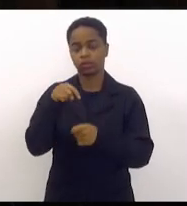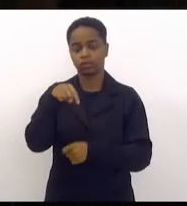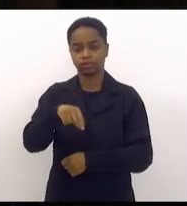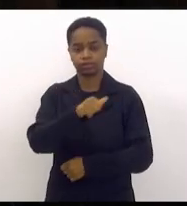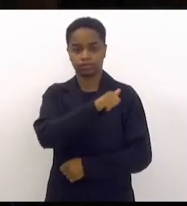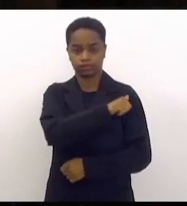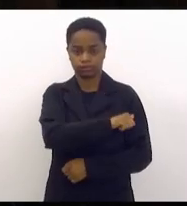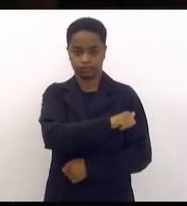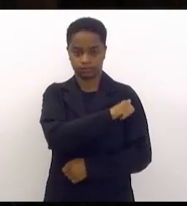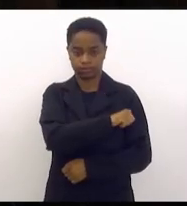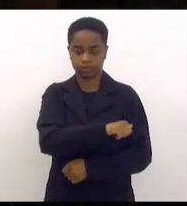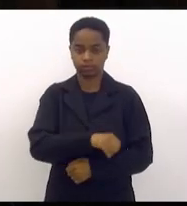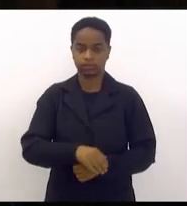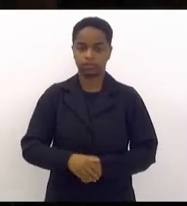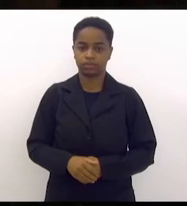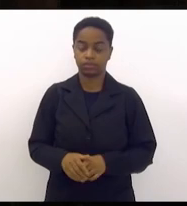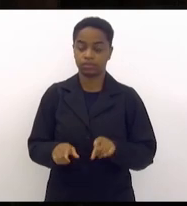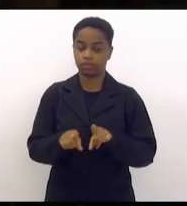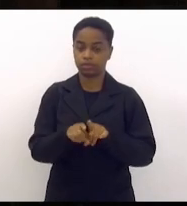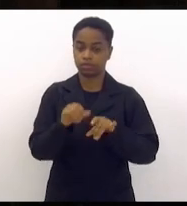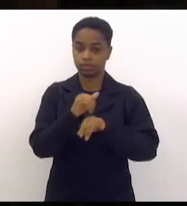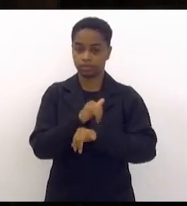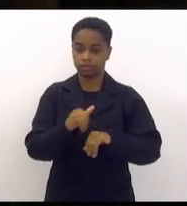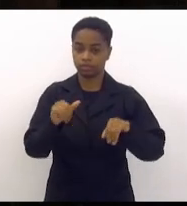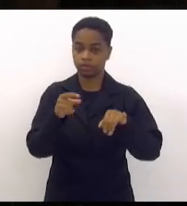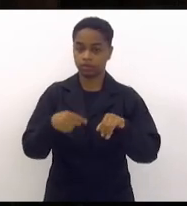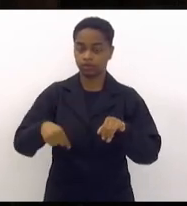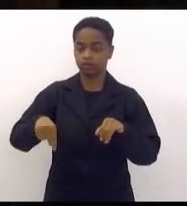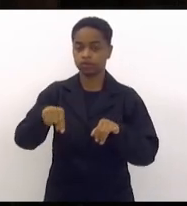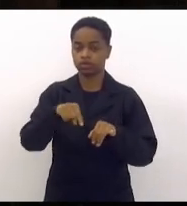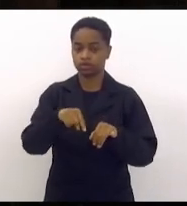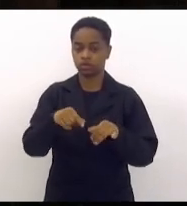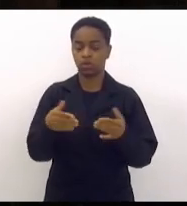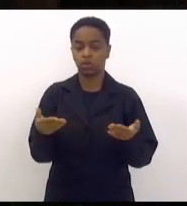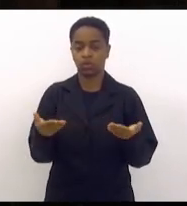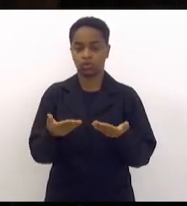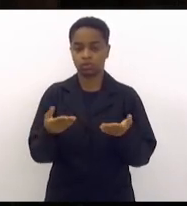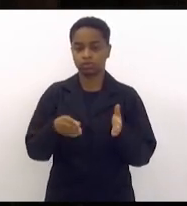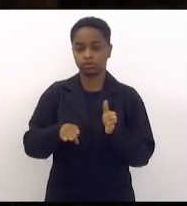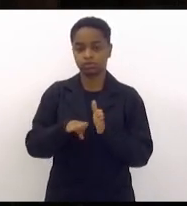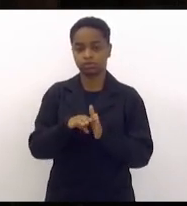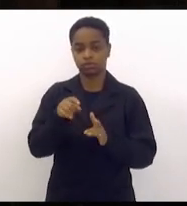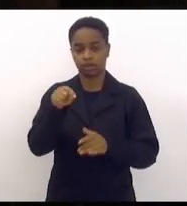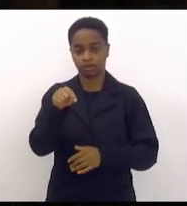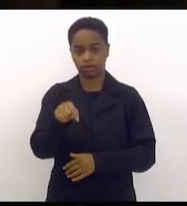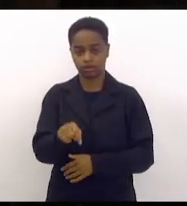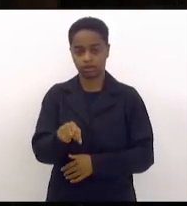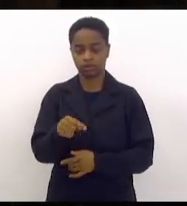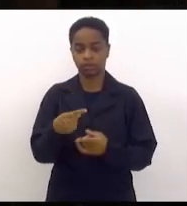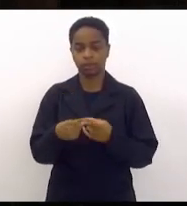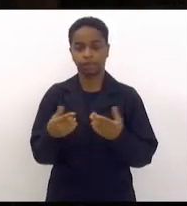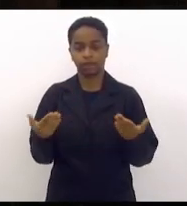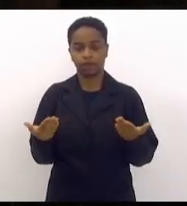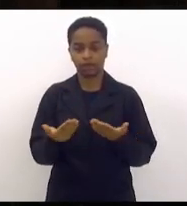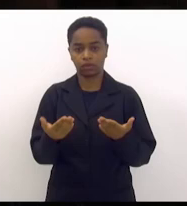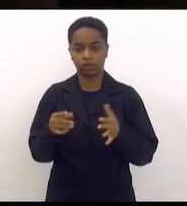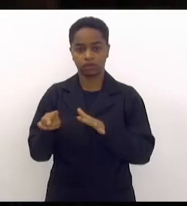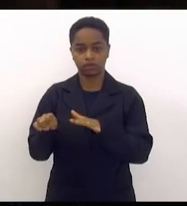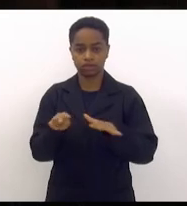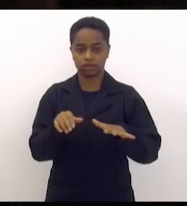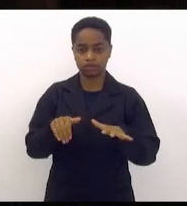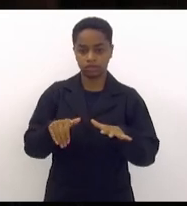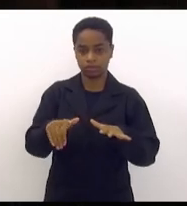Janeiro dizer para todos vocês que vieram aqui na noite de hoje que essa semana